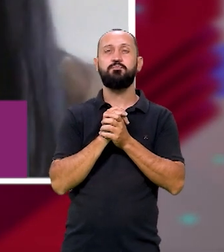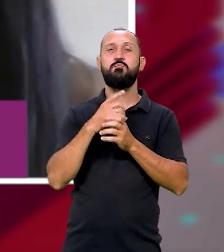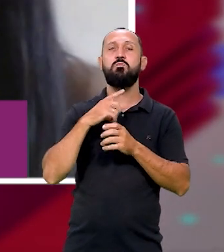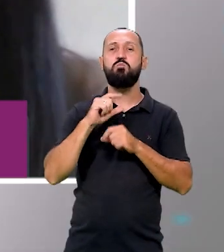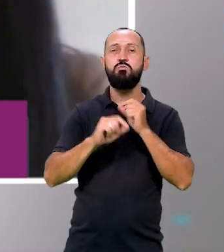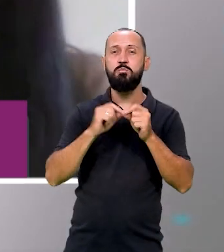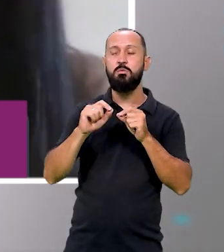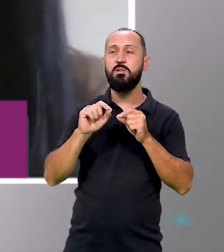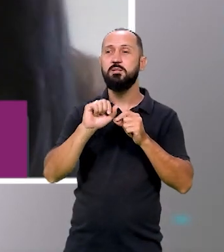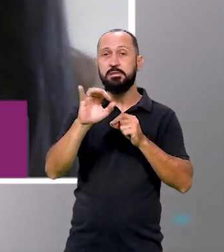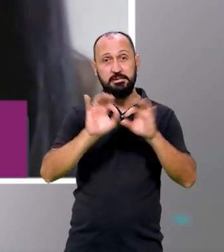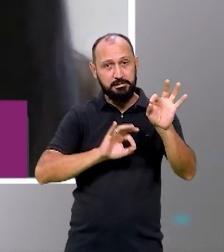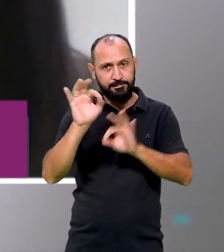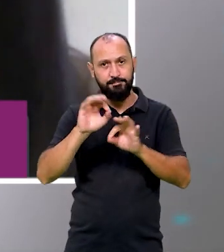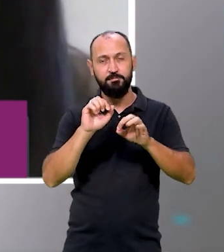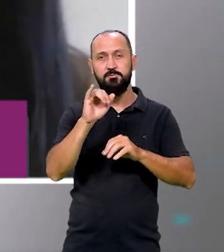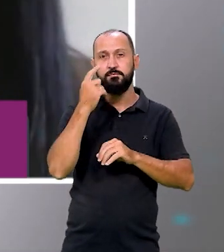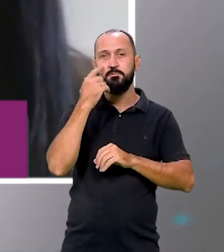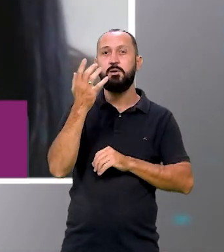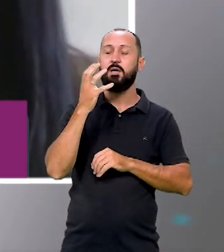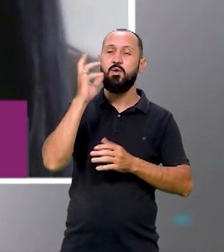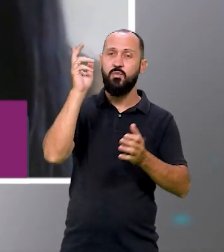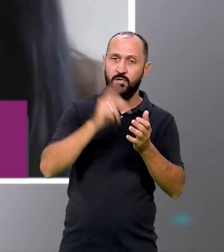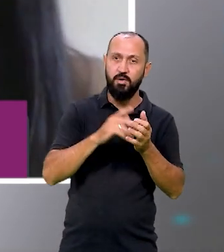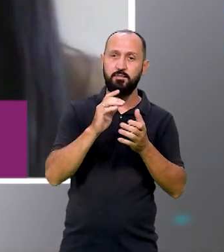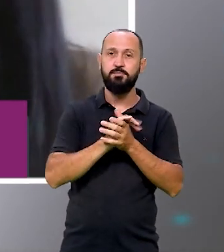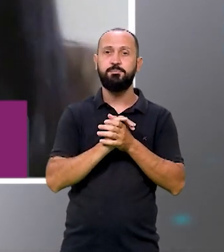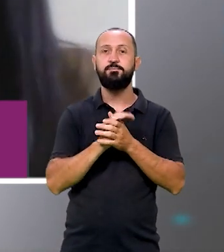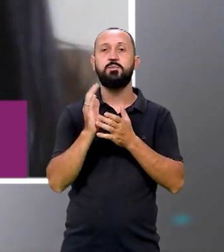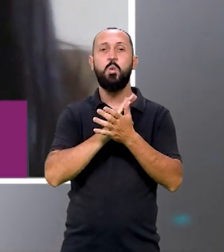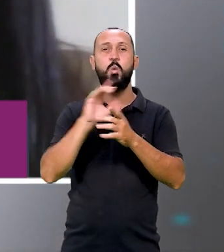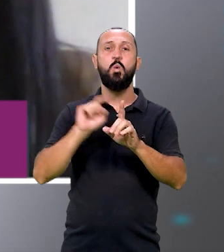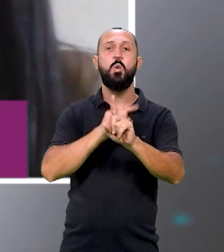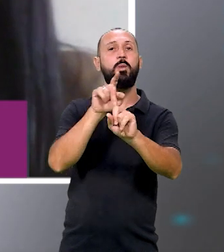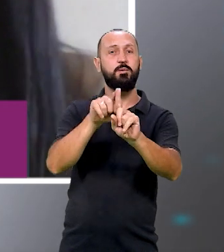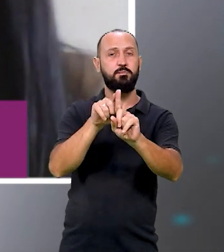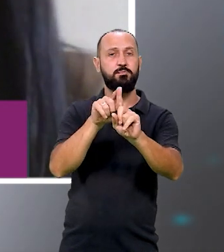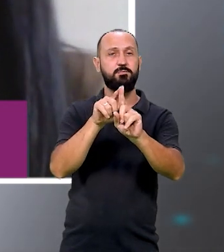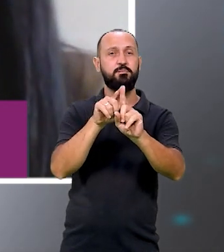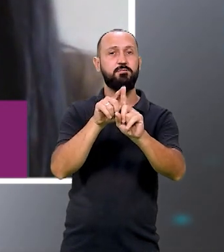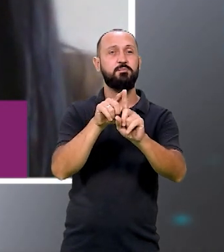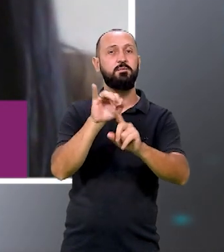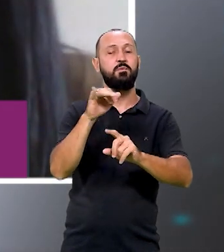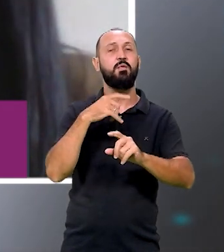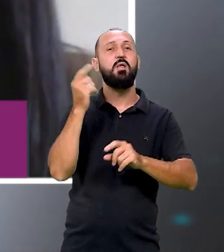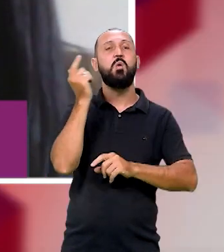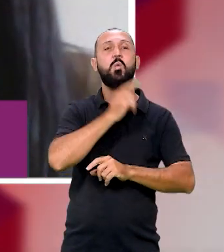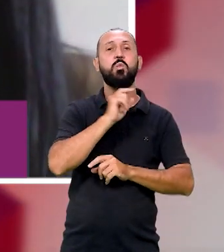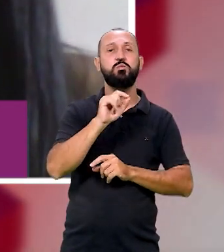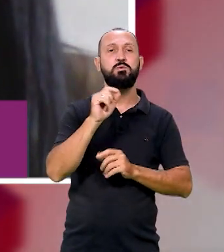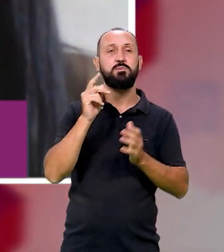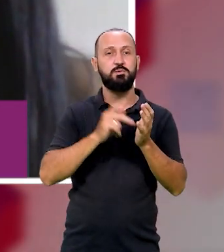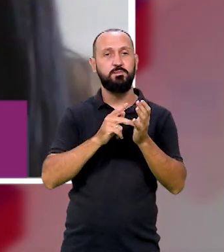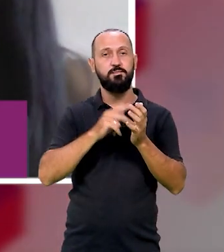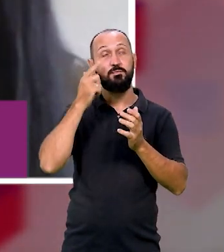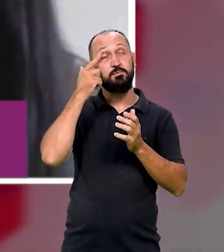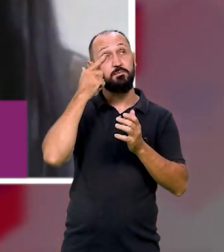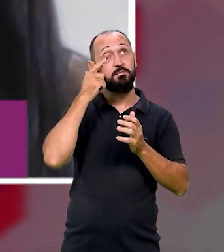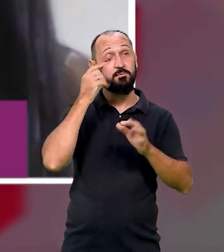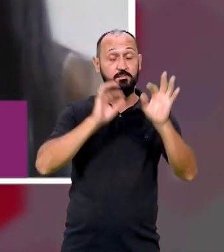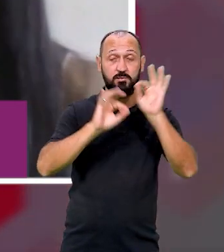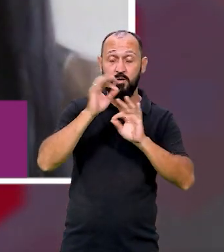Sim, E também, né, Lívia, a parte emocional. A gente sabe que a nossa mente, eu acredito, e tem muita evidência